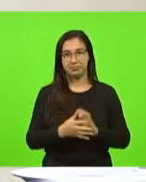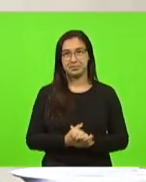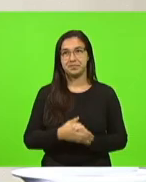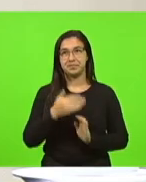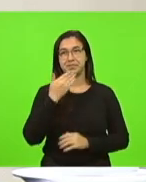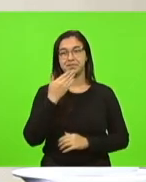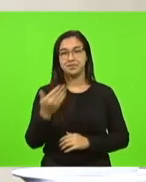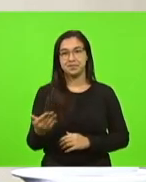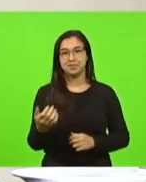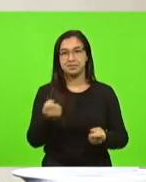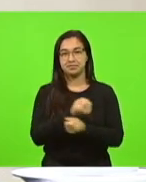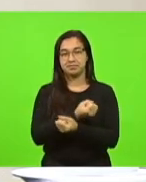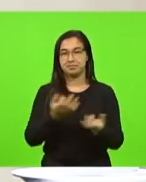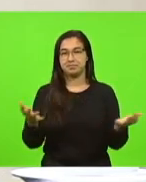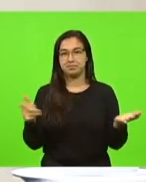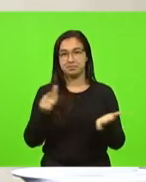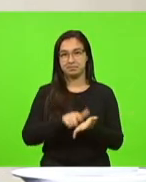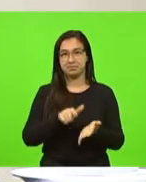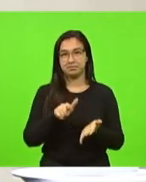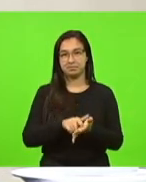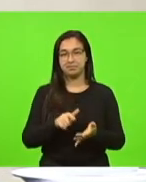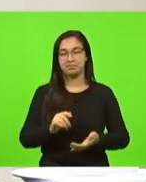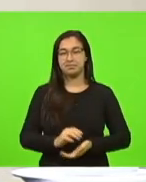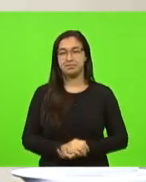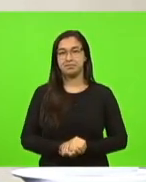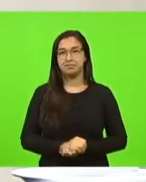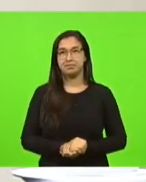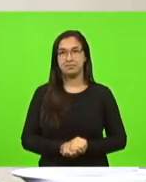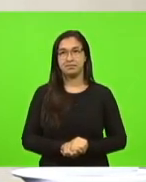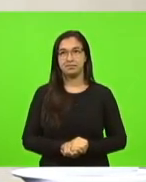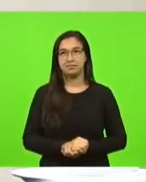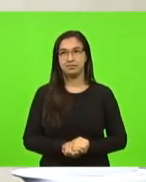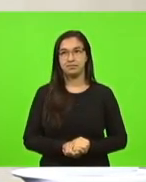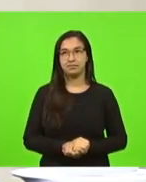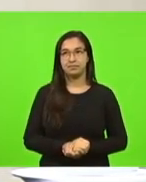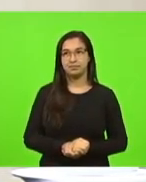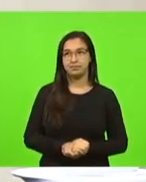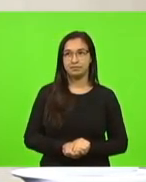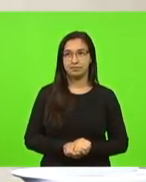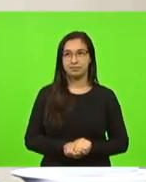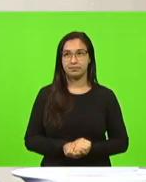Solicito que a assessoria proceda à distribuição de expediente.